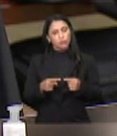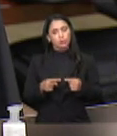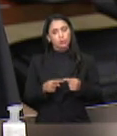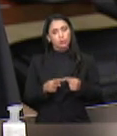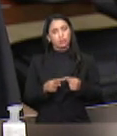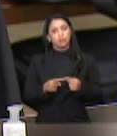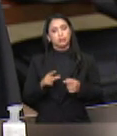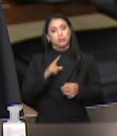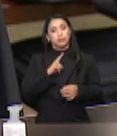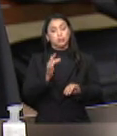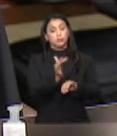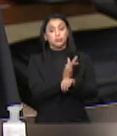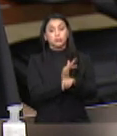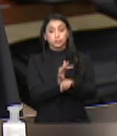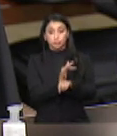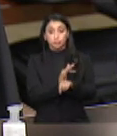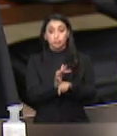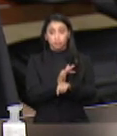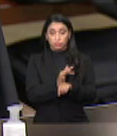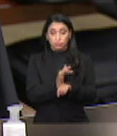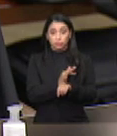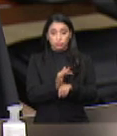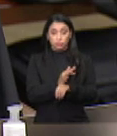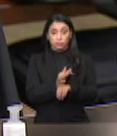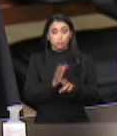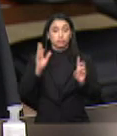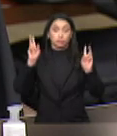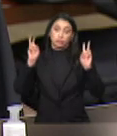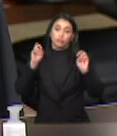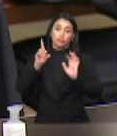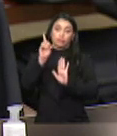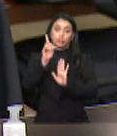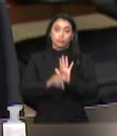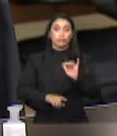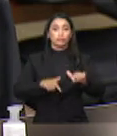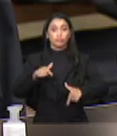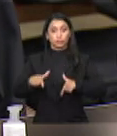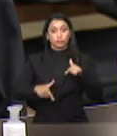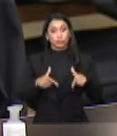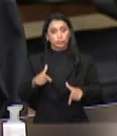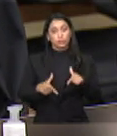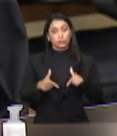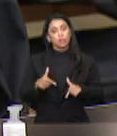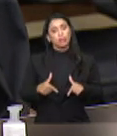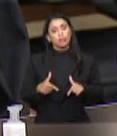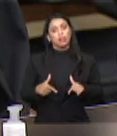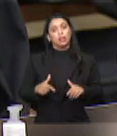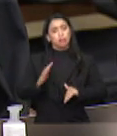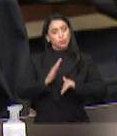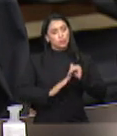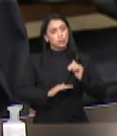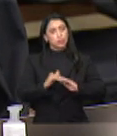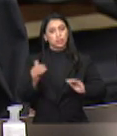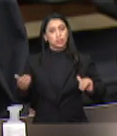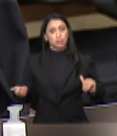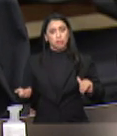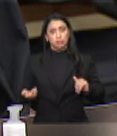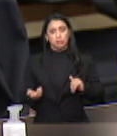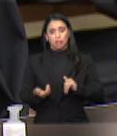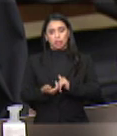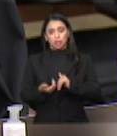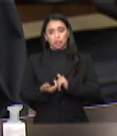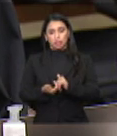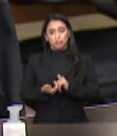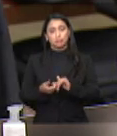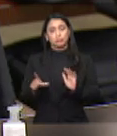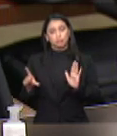instituição de feriados, por sua repercussão sobre o direito do trabalho, seria efetivamente uma competência federal, uma